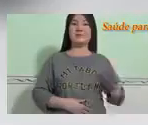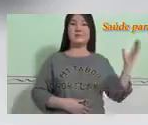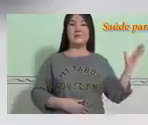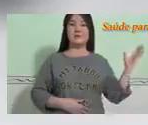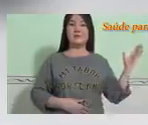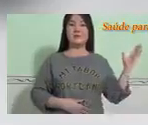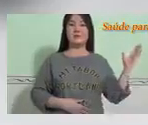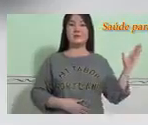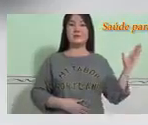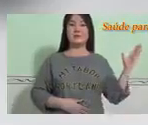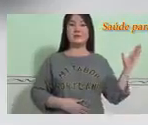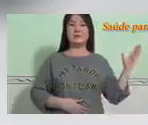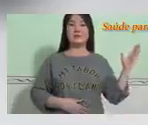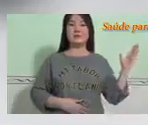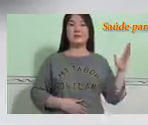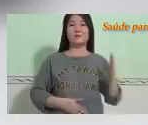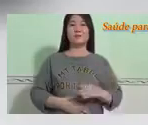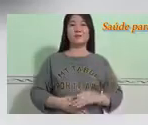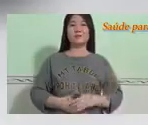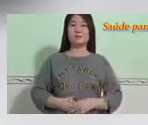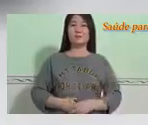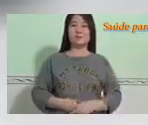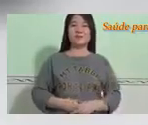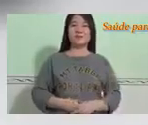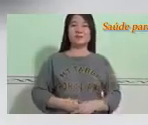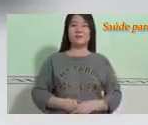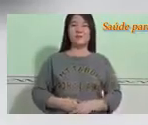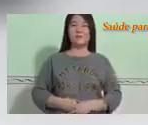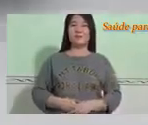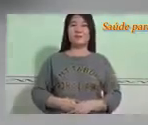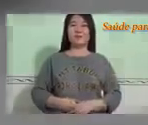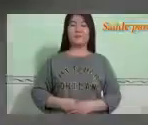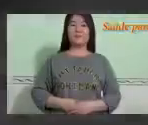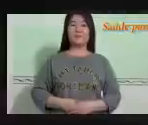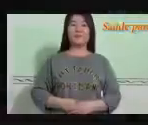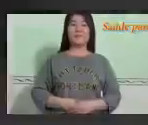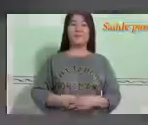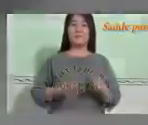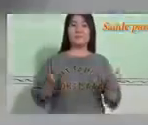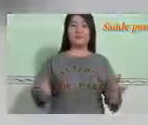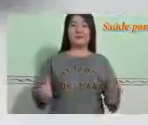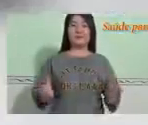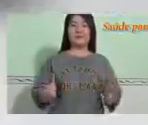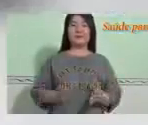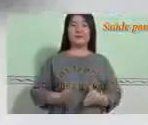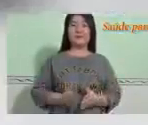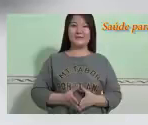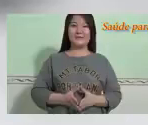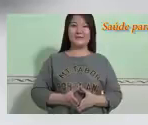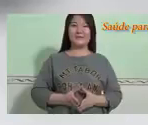Além disso, ela traz benefícios como aumentar a atenção e melhorar o humor e a disposição, pois ele contém